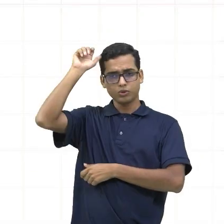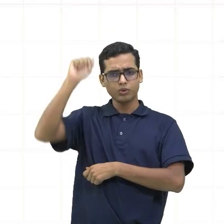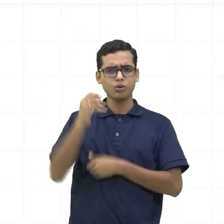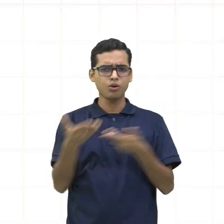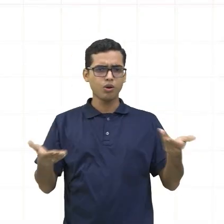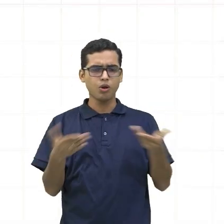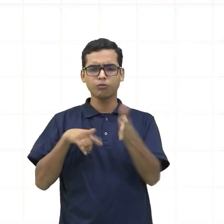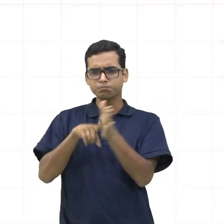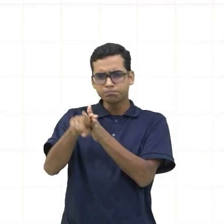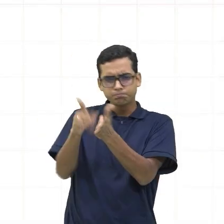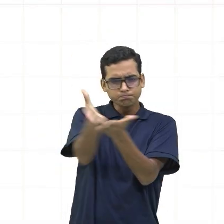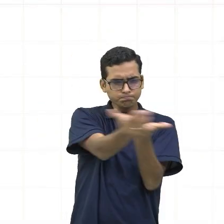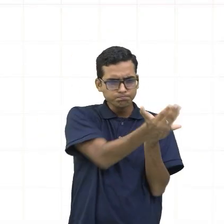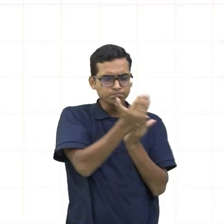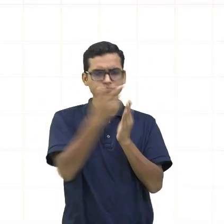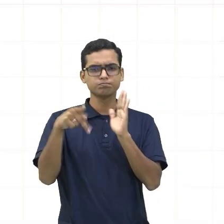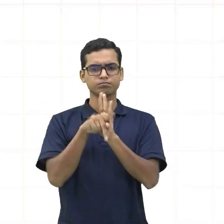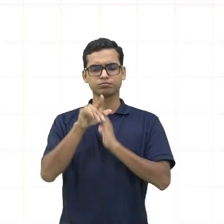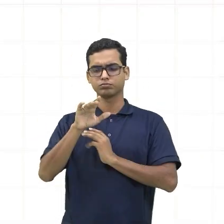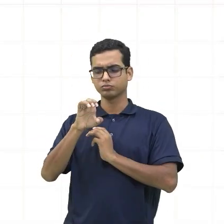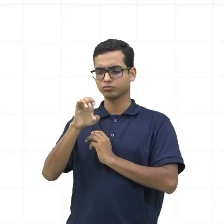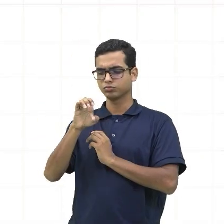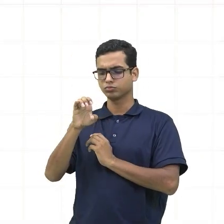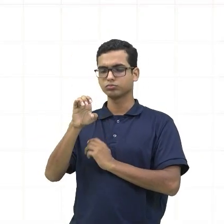censo de 2022,